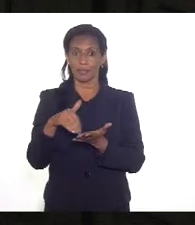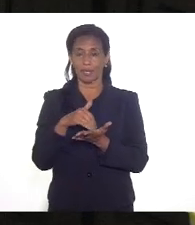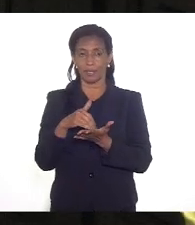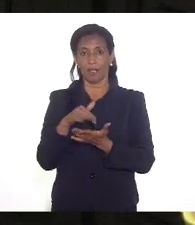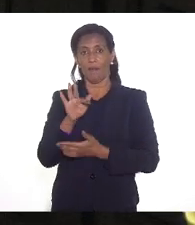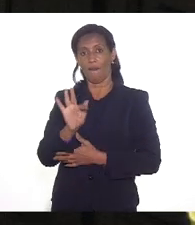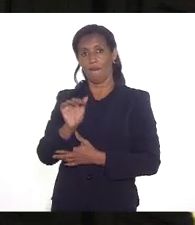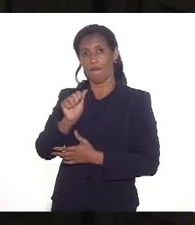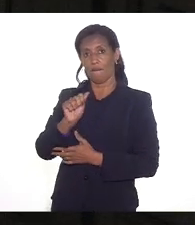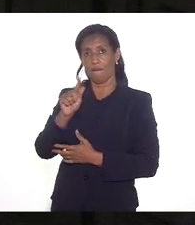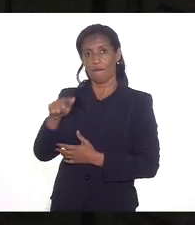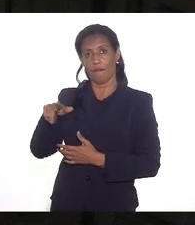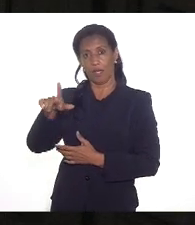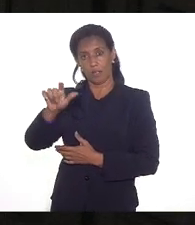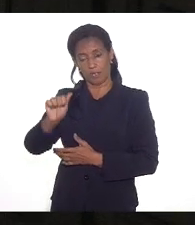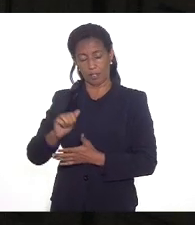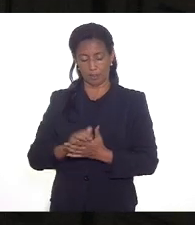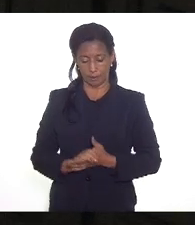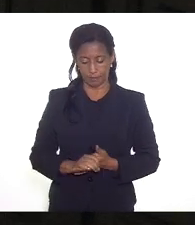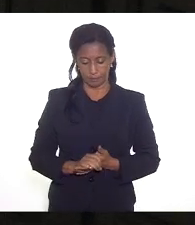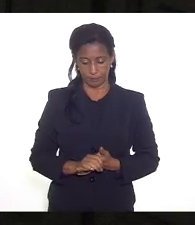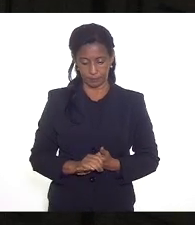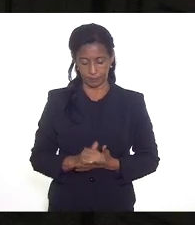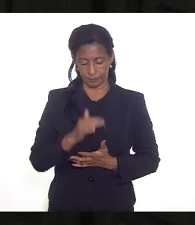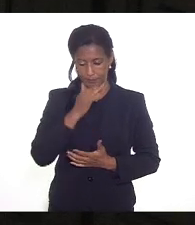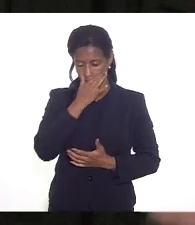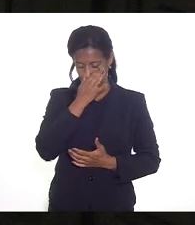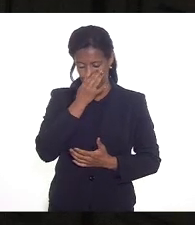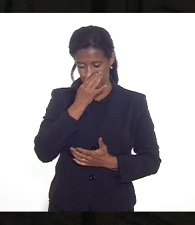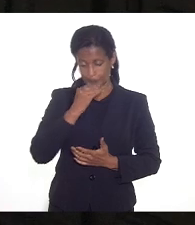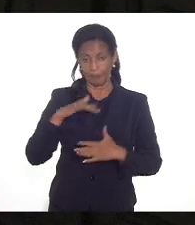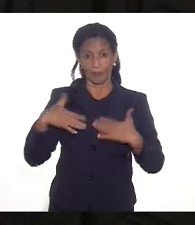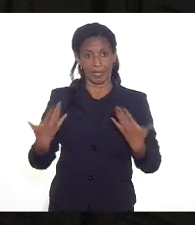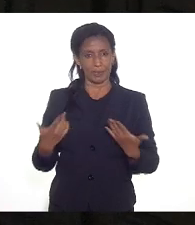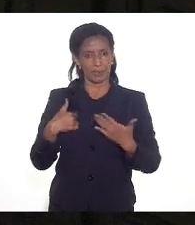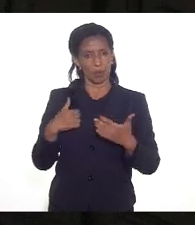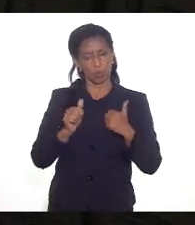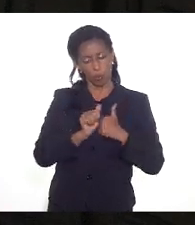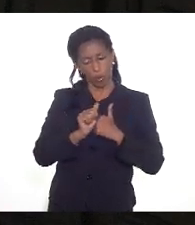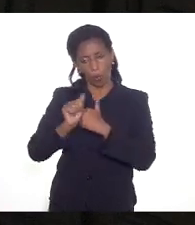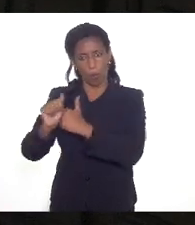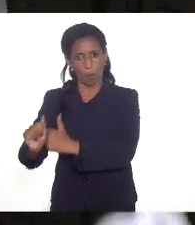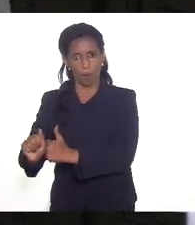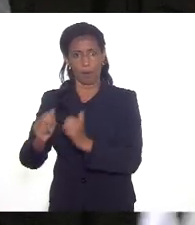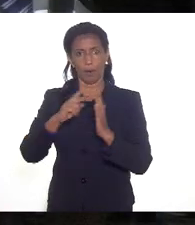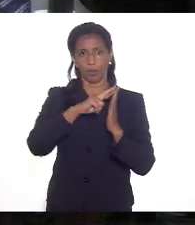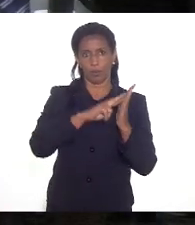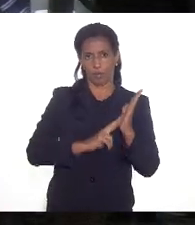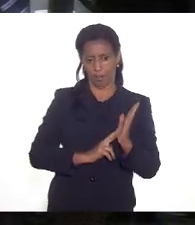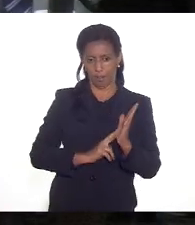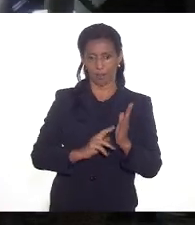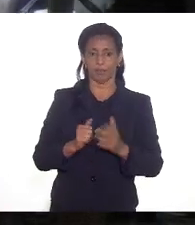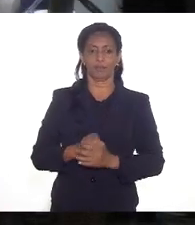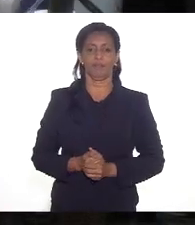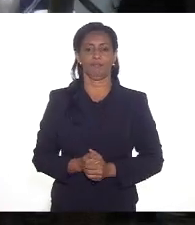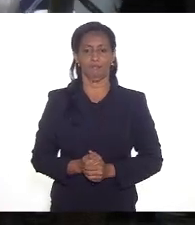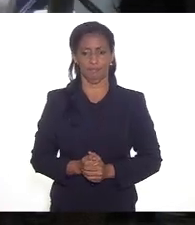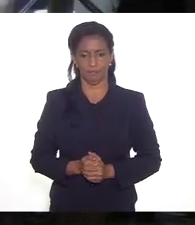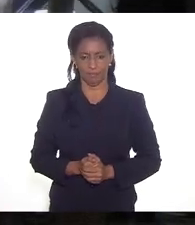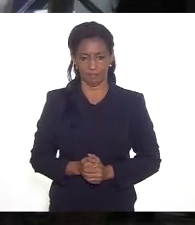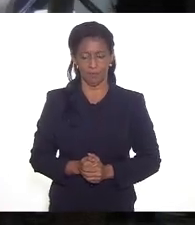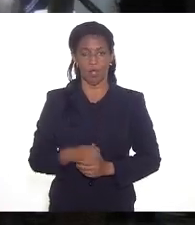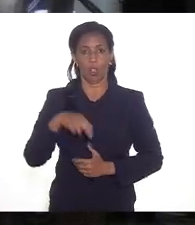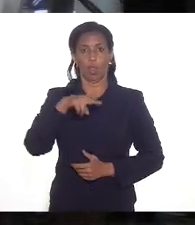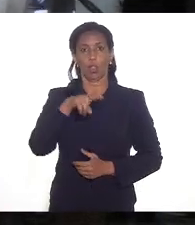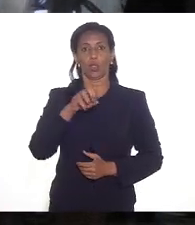de fazenda então eu tô acompanhando o relator sua visita e pela cabeça a economia